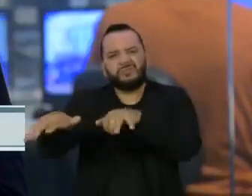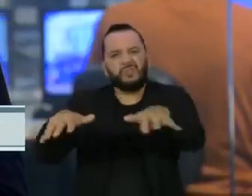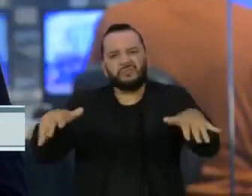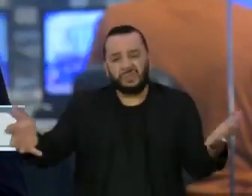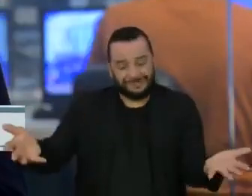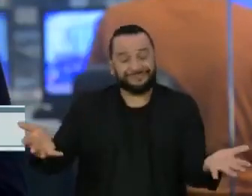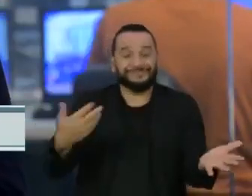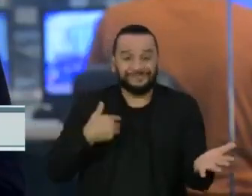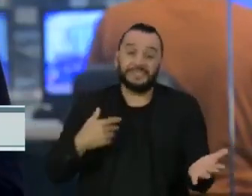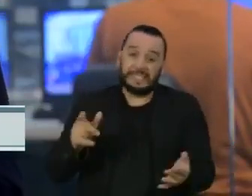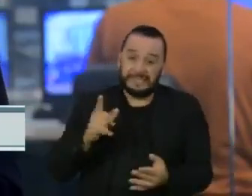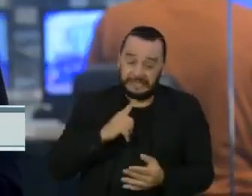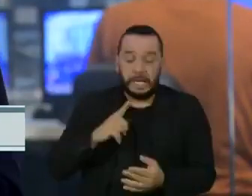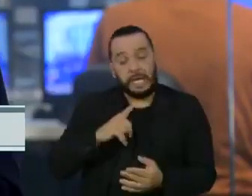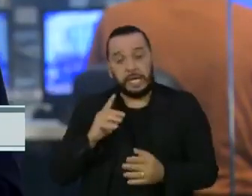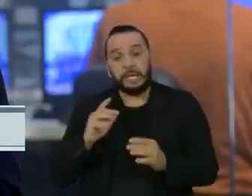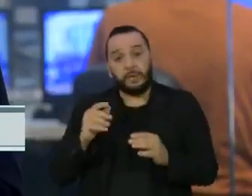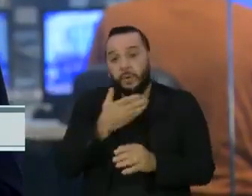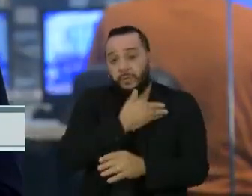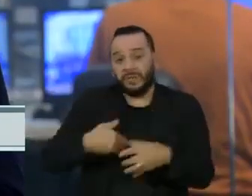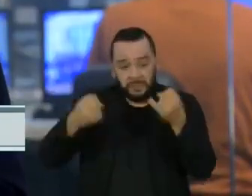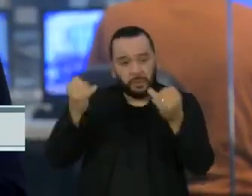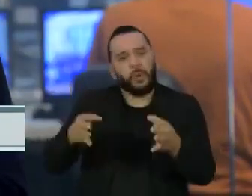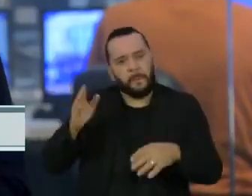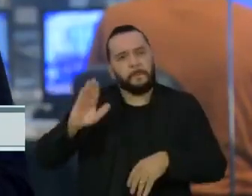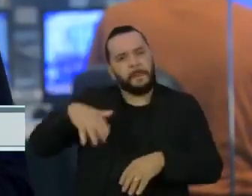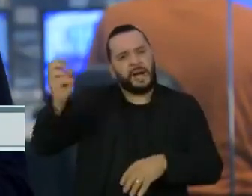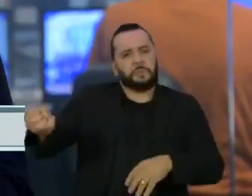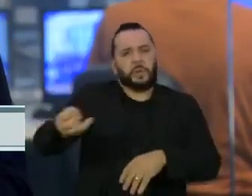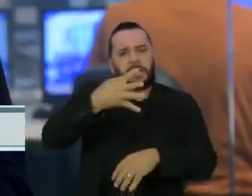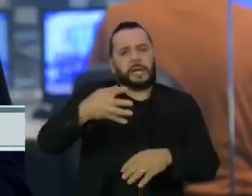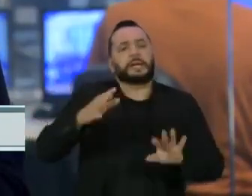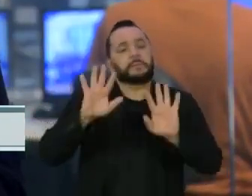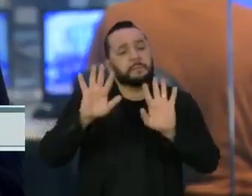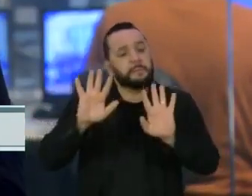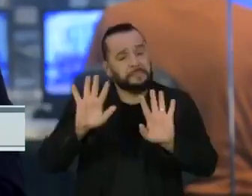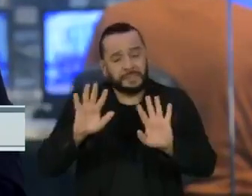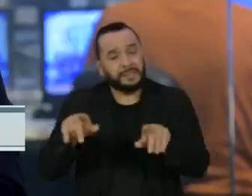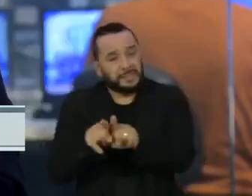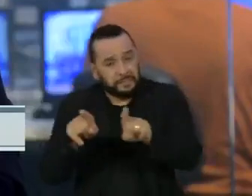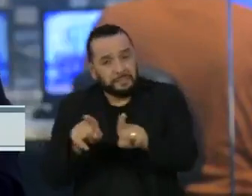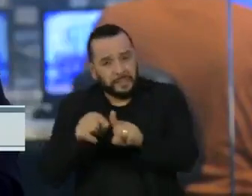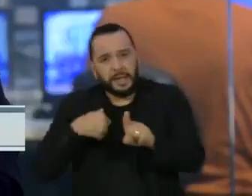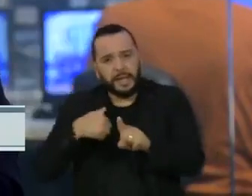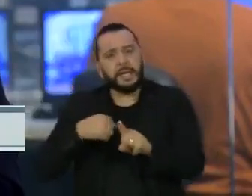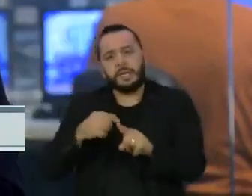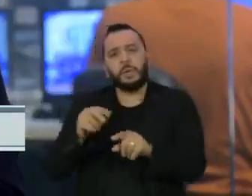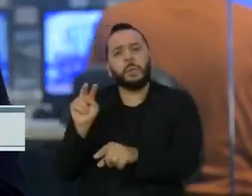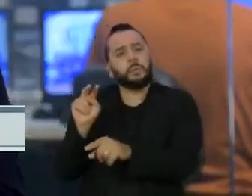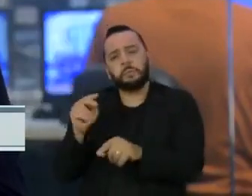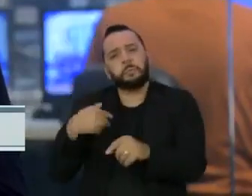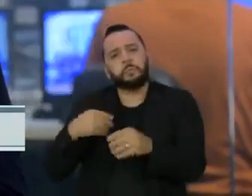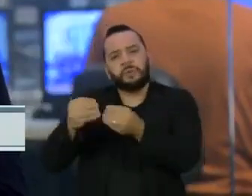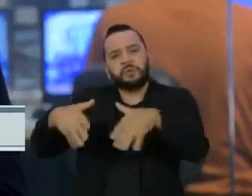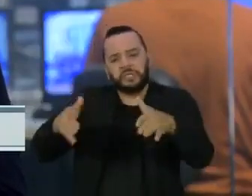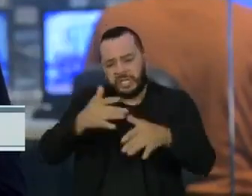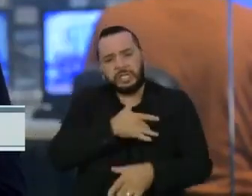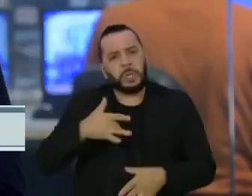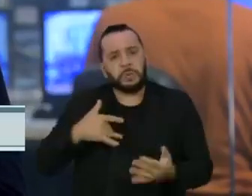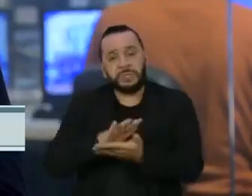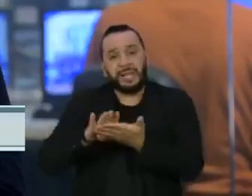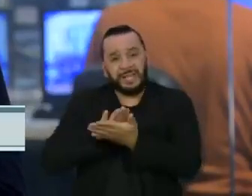vai trazer produtos mais modernos e menos nocivos, mas para ambientalistas, o Brasil está na contramão da ciência e